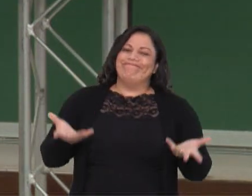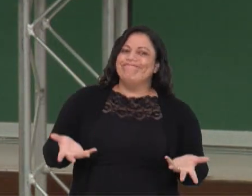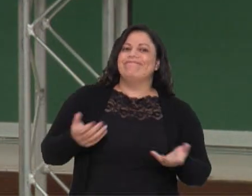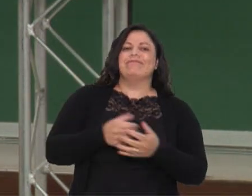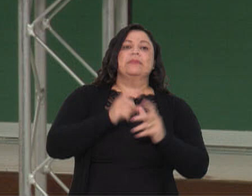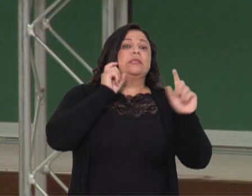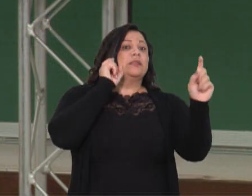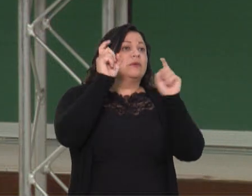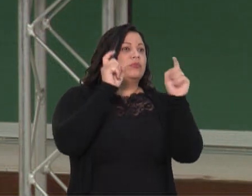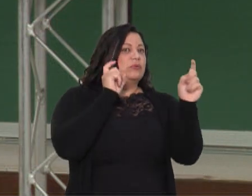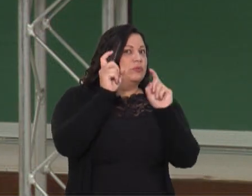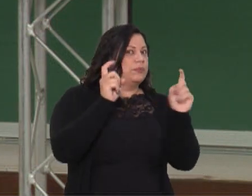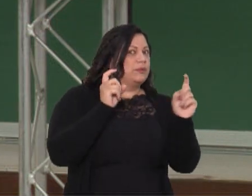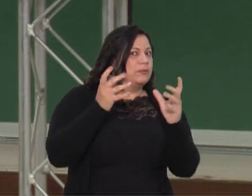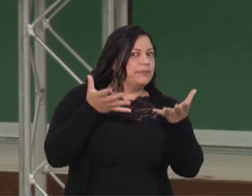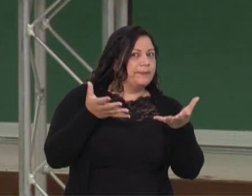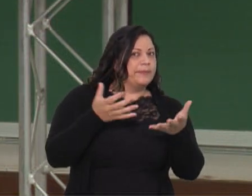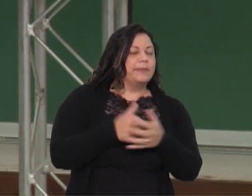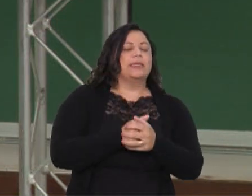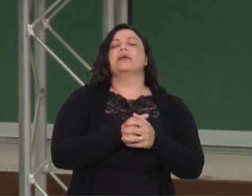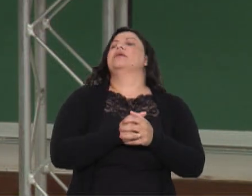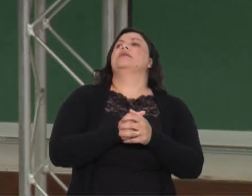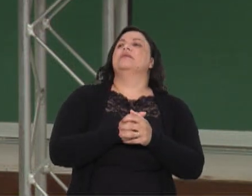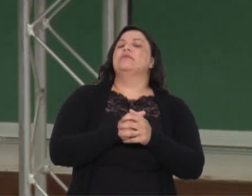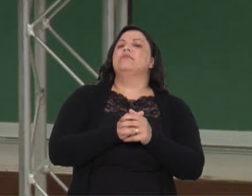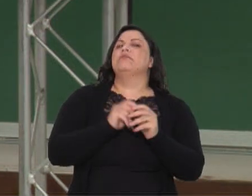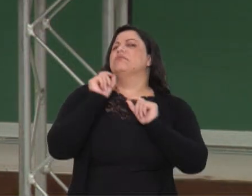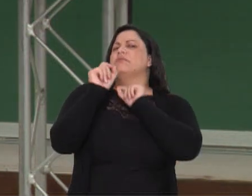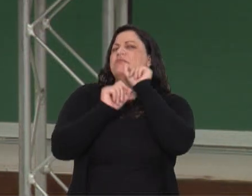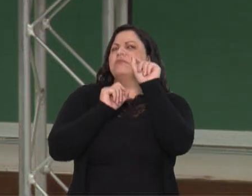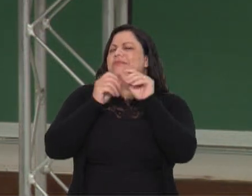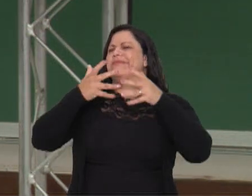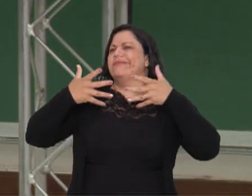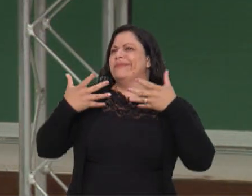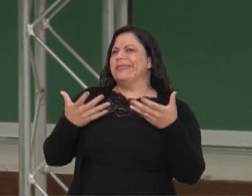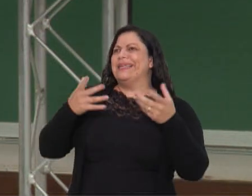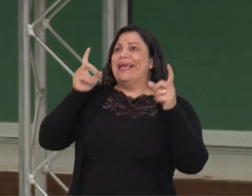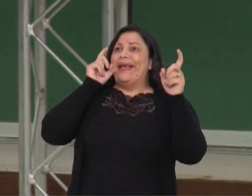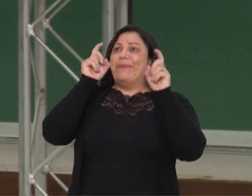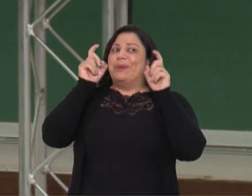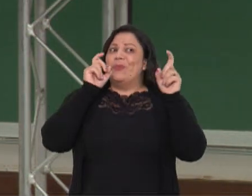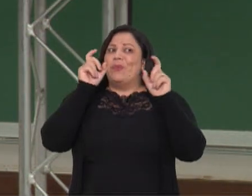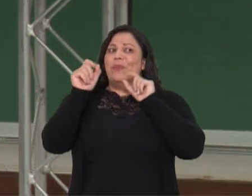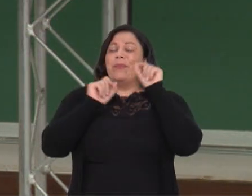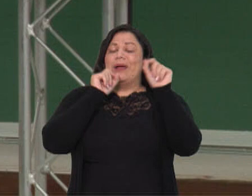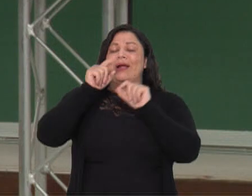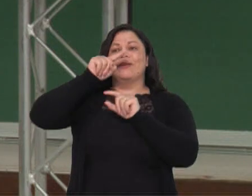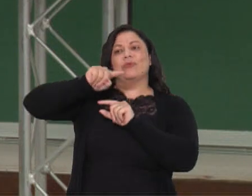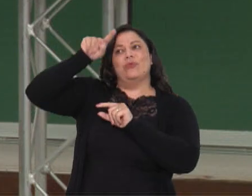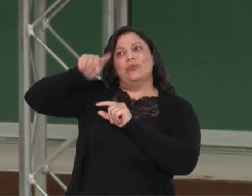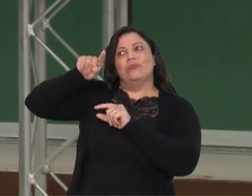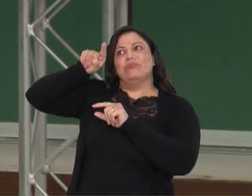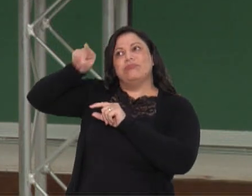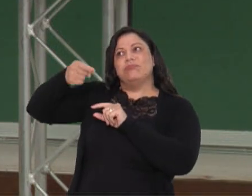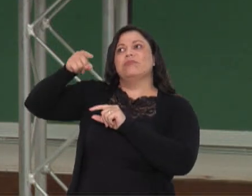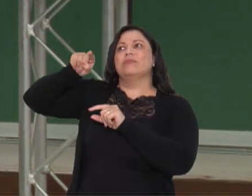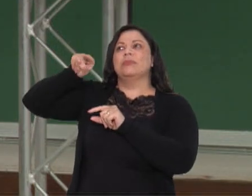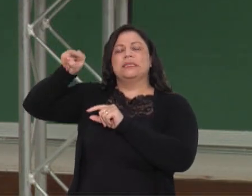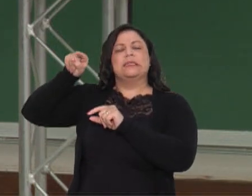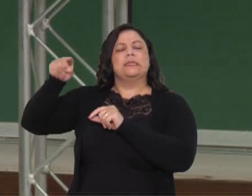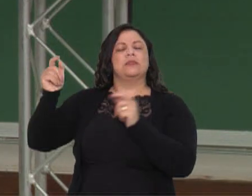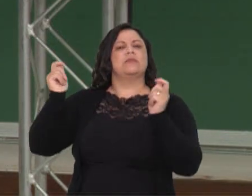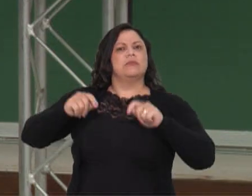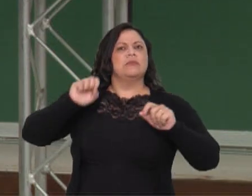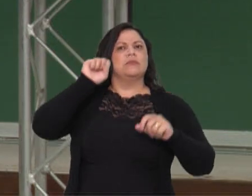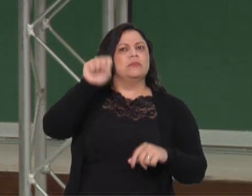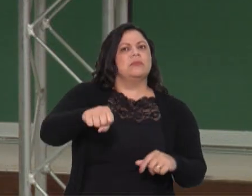nos preocupar, ó, o professor errando, né? Nós temos que nos preocuparmos com os acentos e com a pontuação, sim.